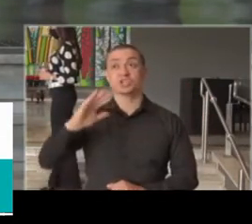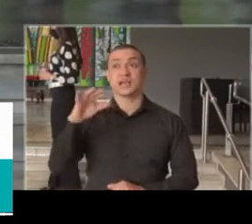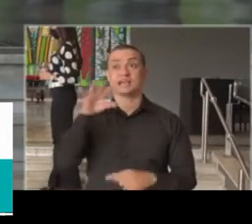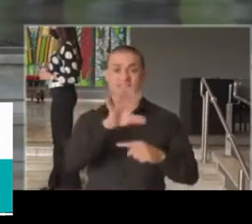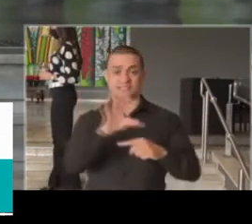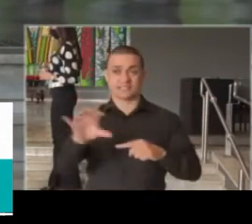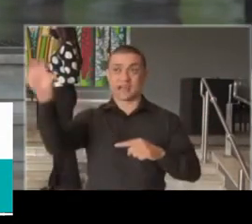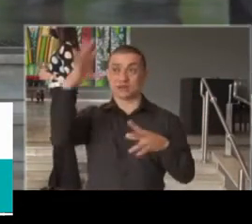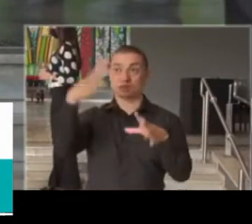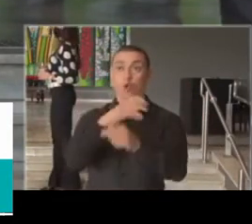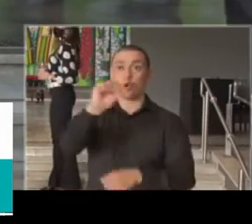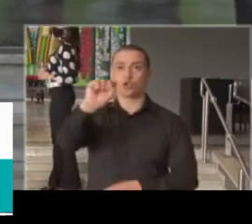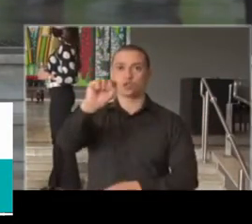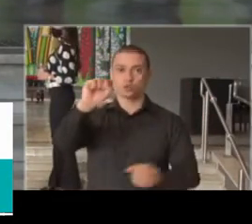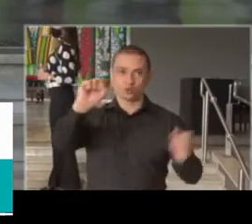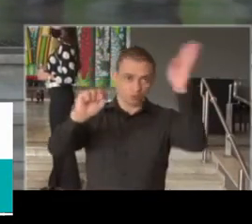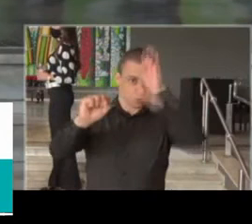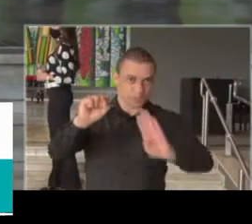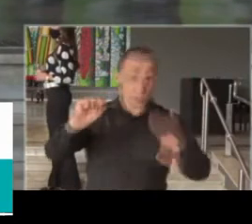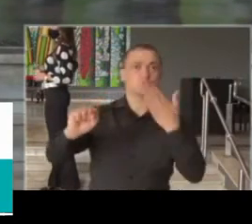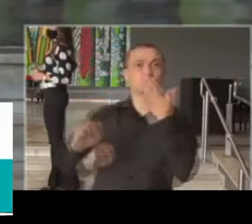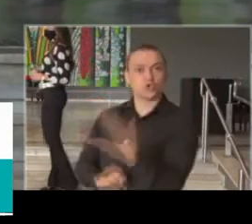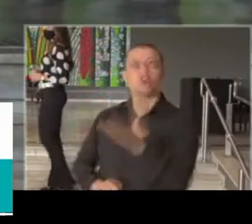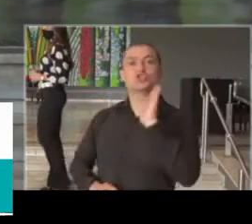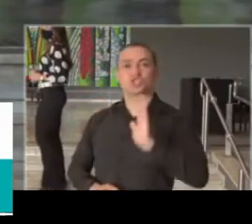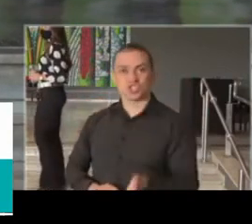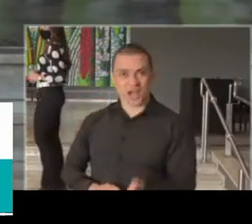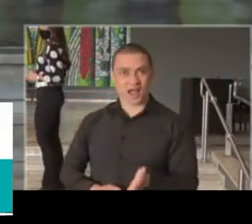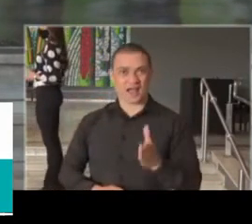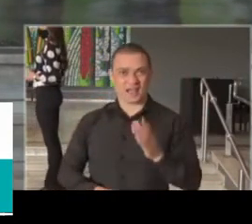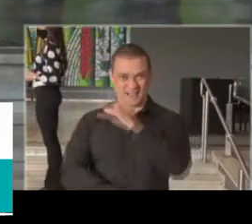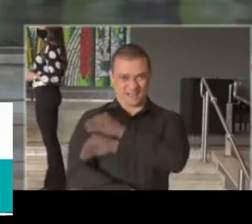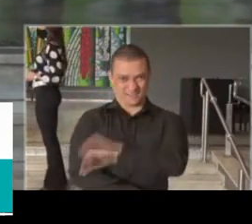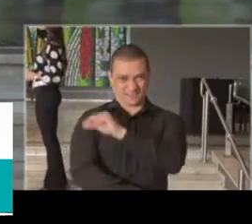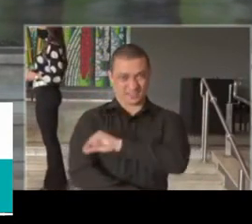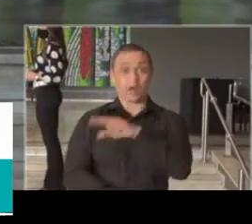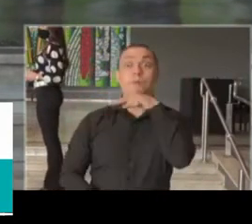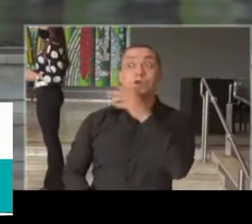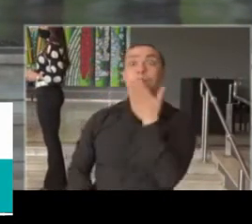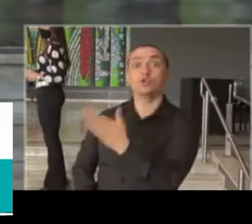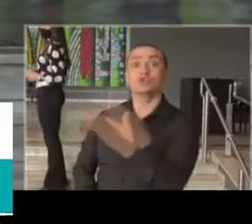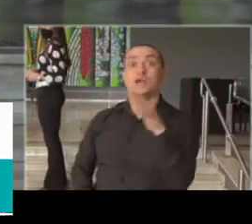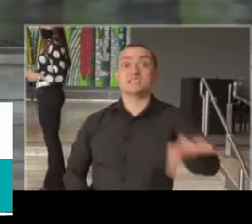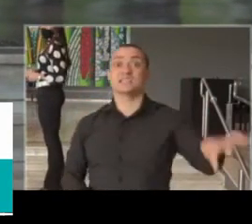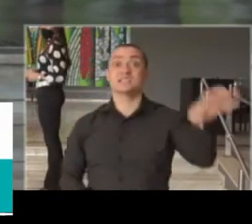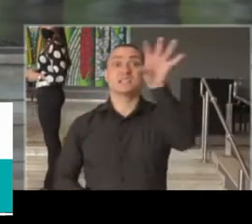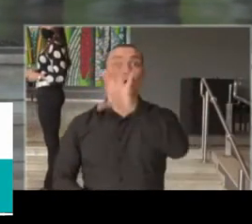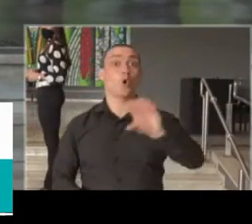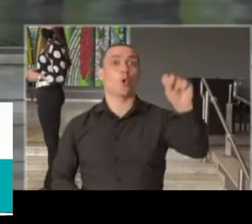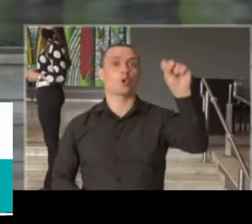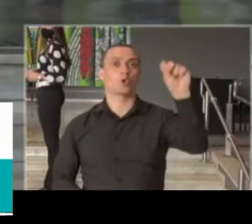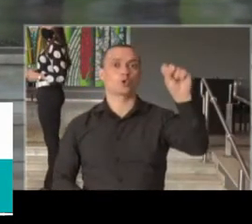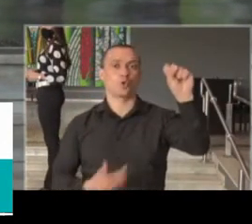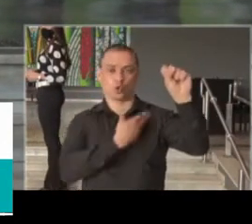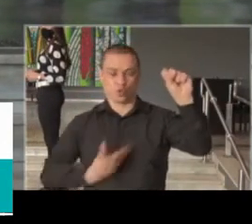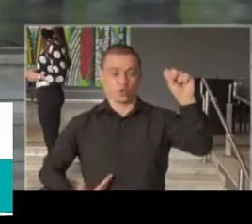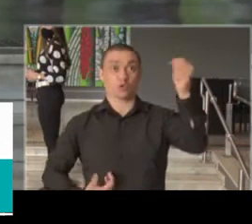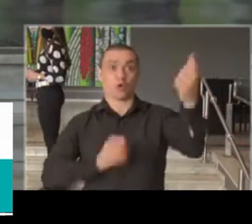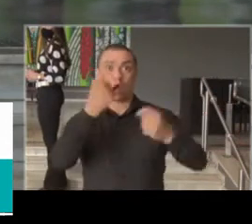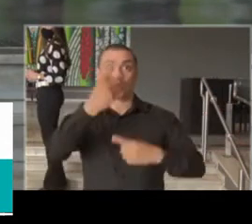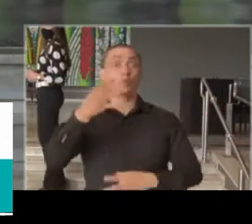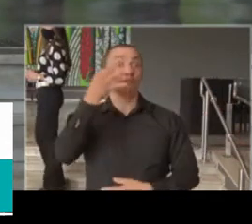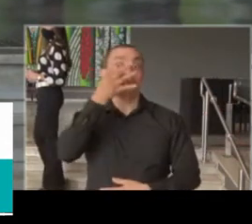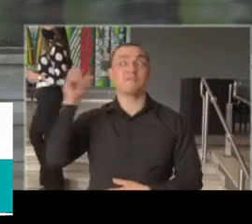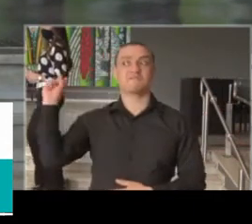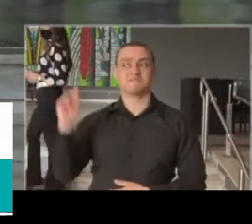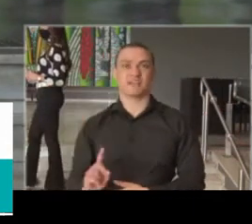estados do país que solicitaram a vacina Coronavac ao Instituto Butantan. Alguns governadores, inclusive, vieram pessoalmente